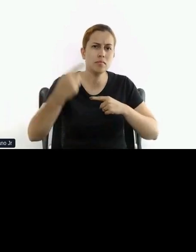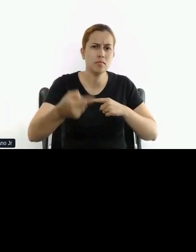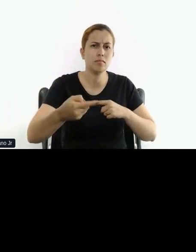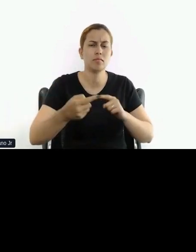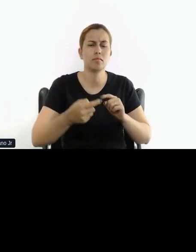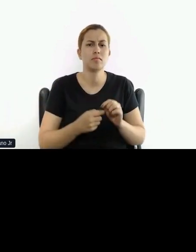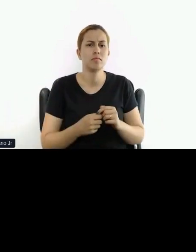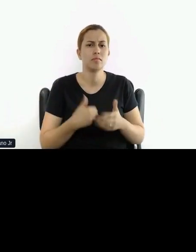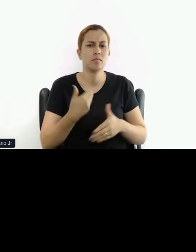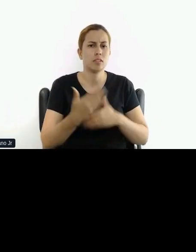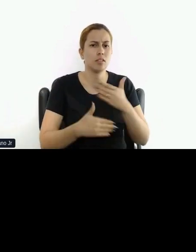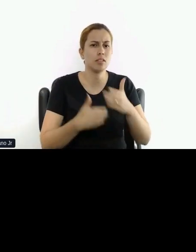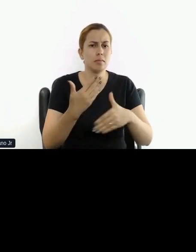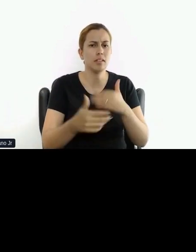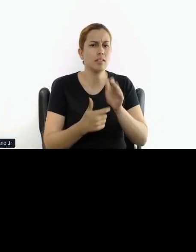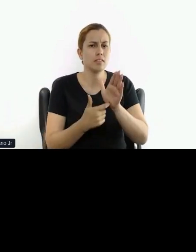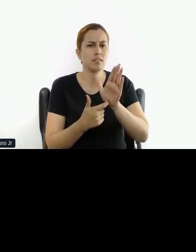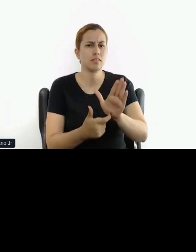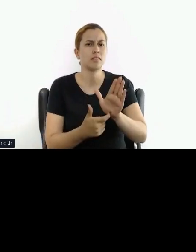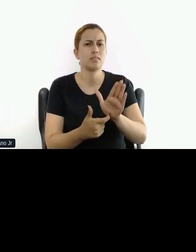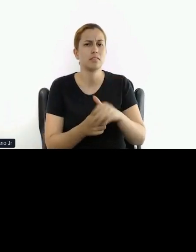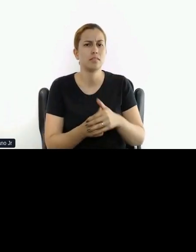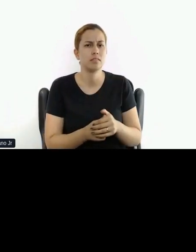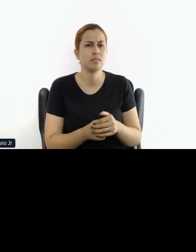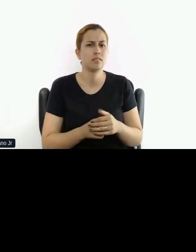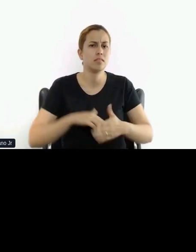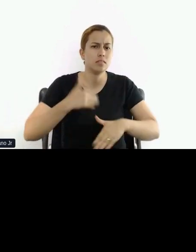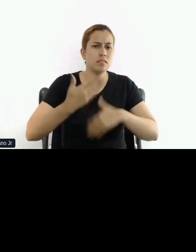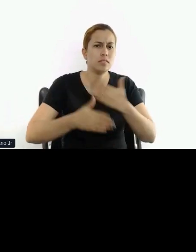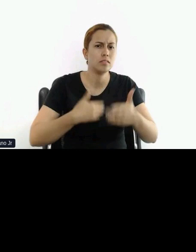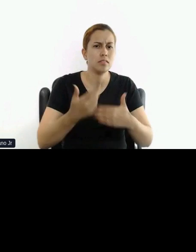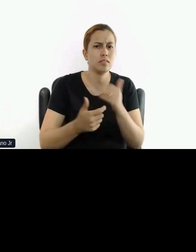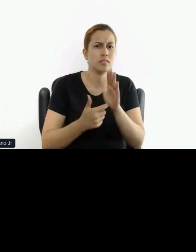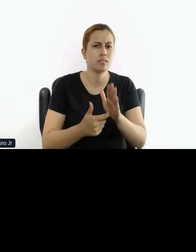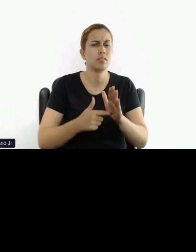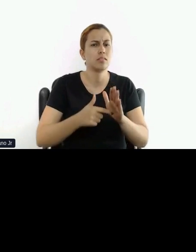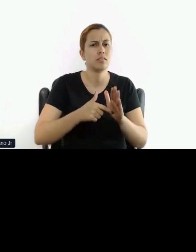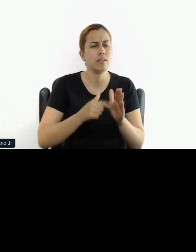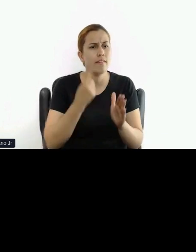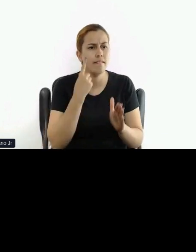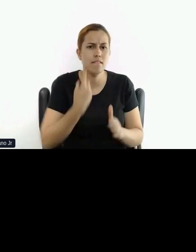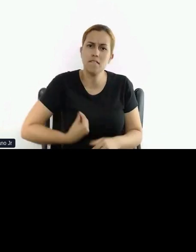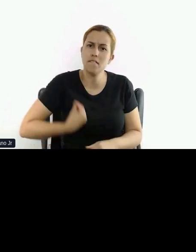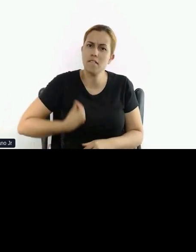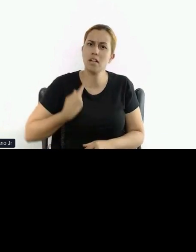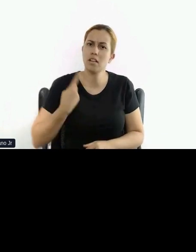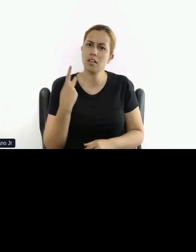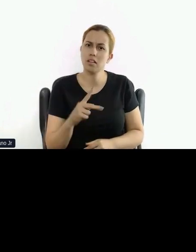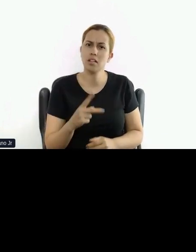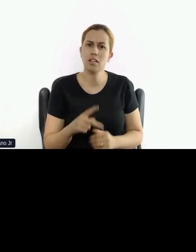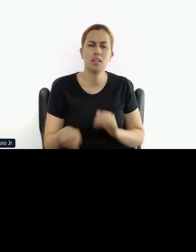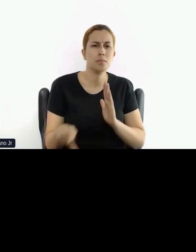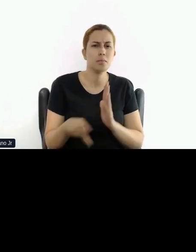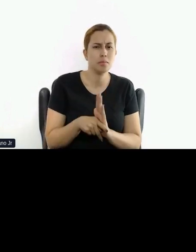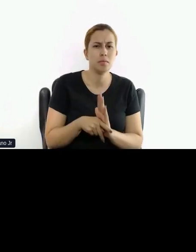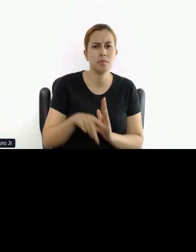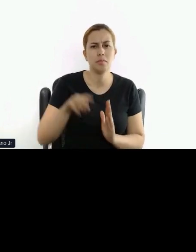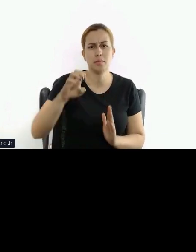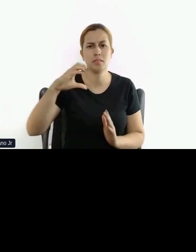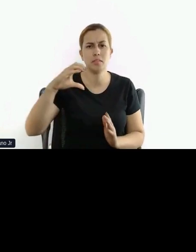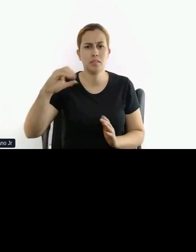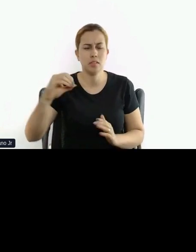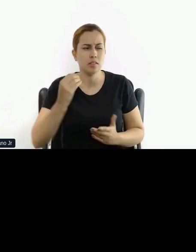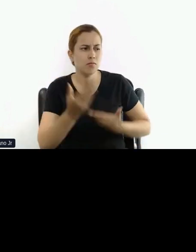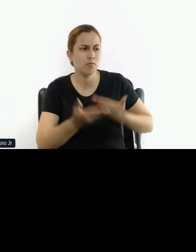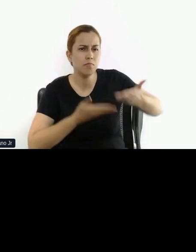fazer uma escolha, caiu, como ela fala, que caiu na vida dela a ecoterapia, que fez com que ela